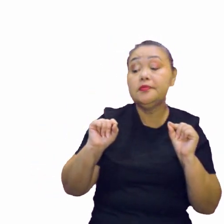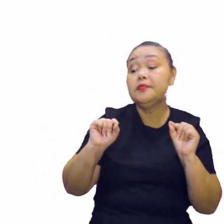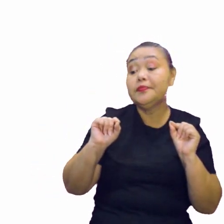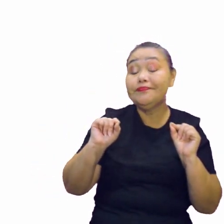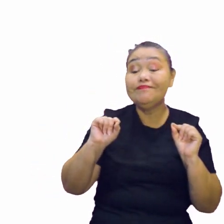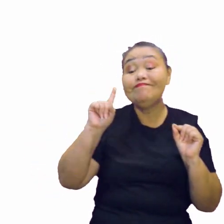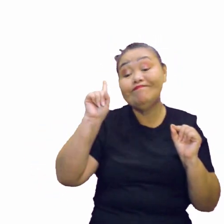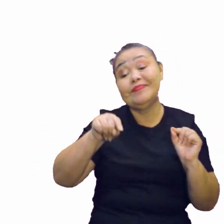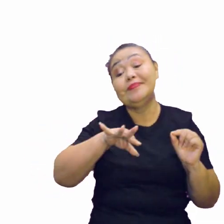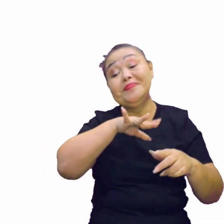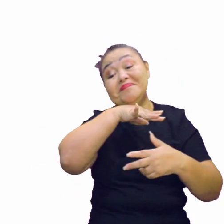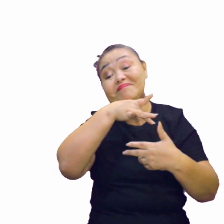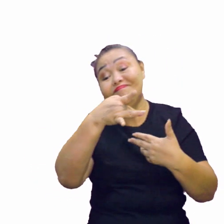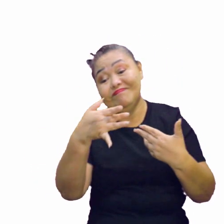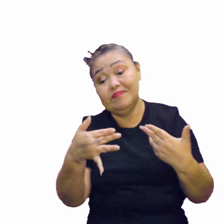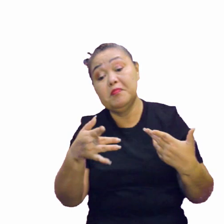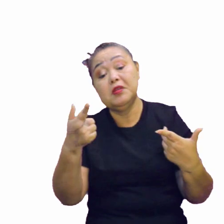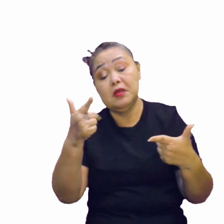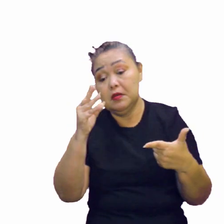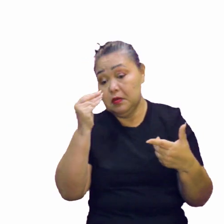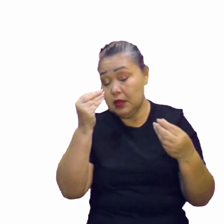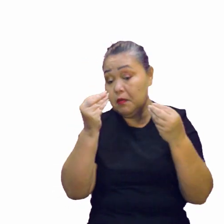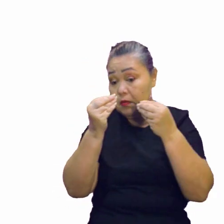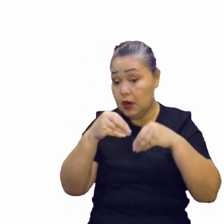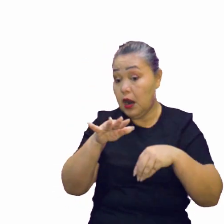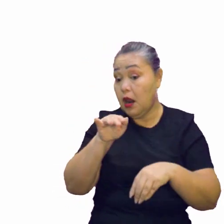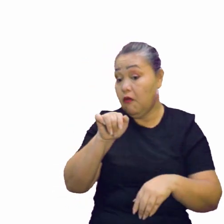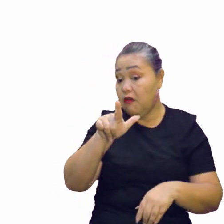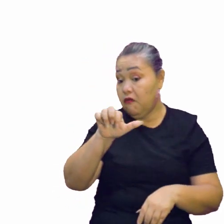nativa, não a flora.